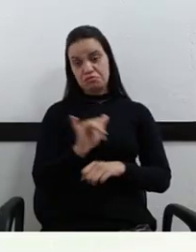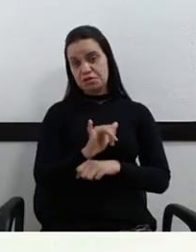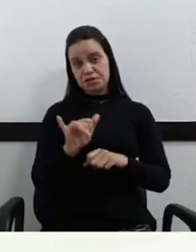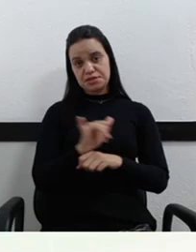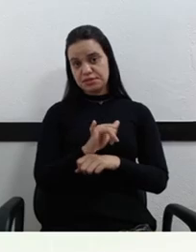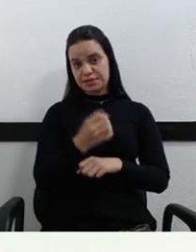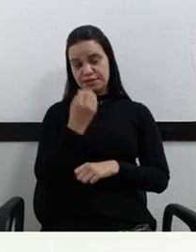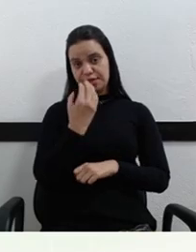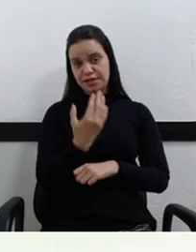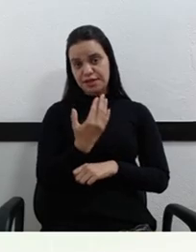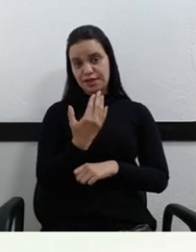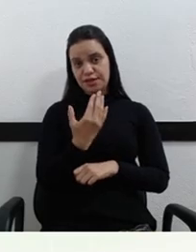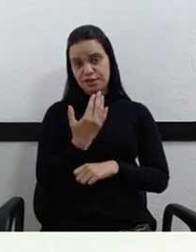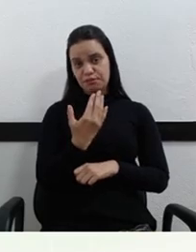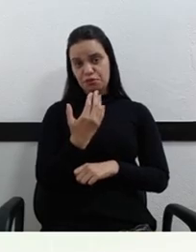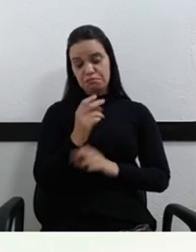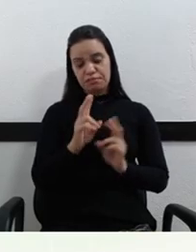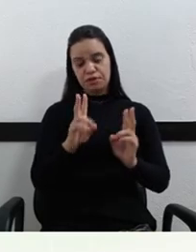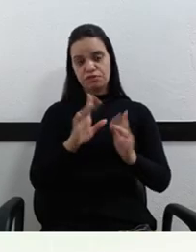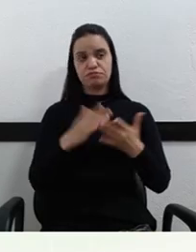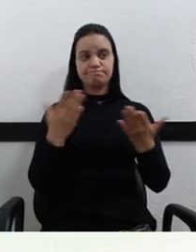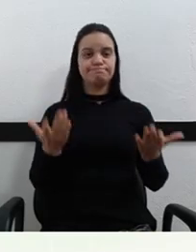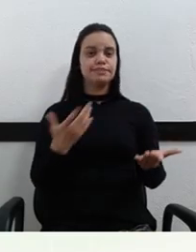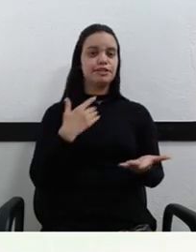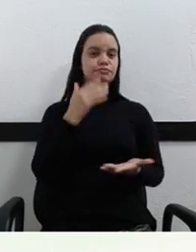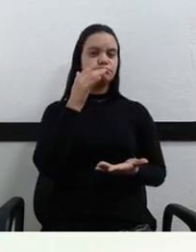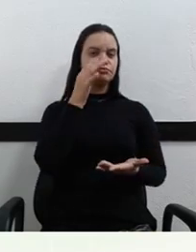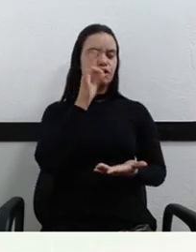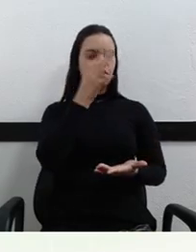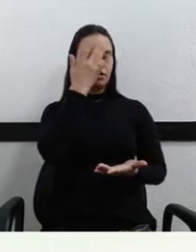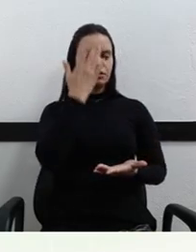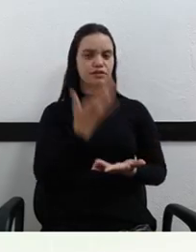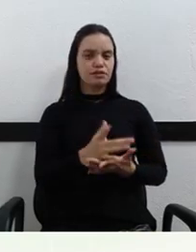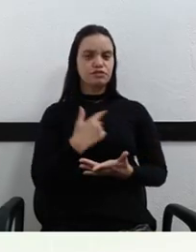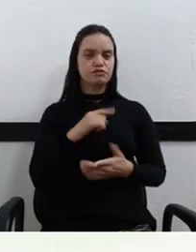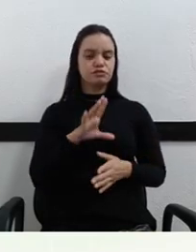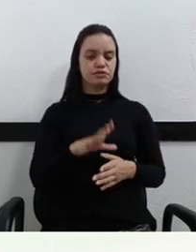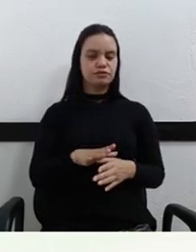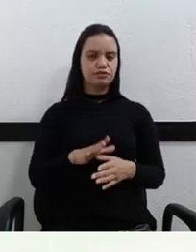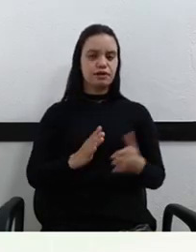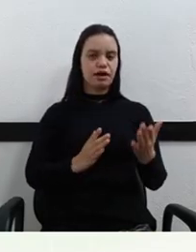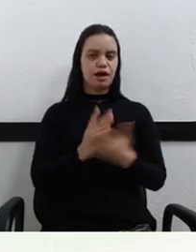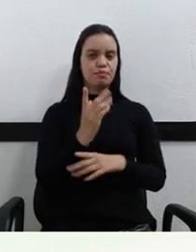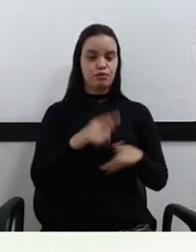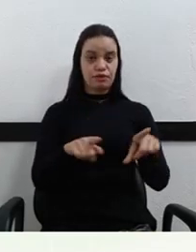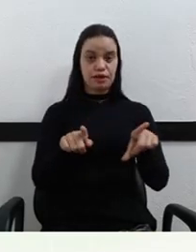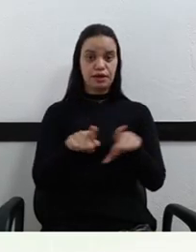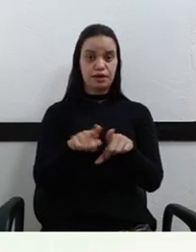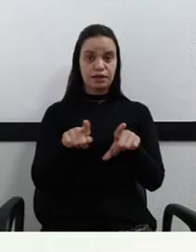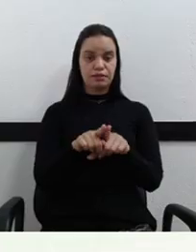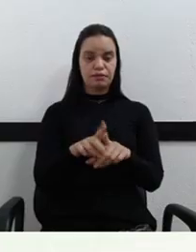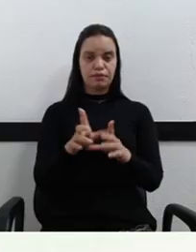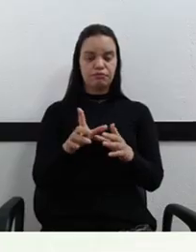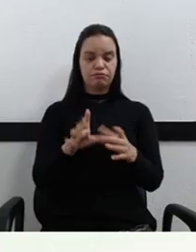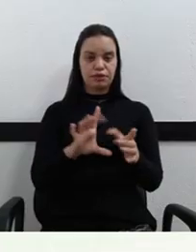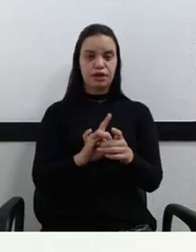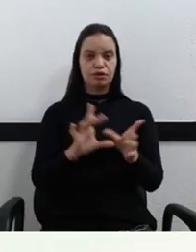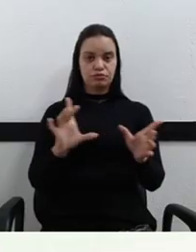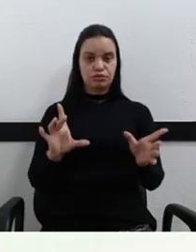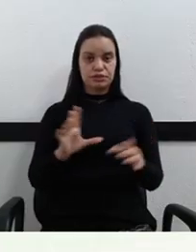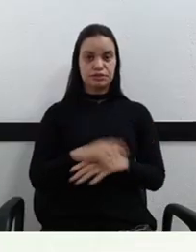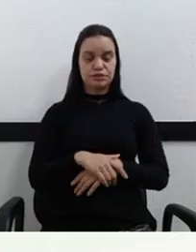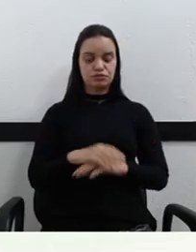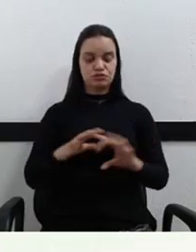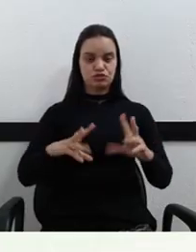para a gente seguir por aqui. Então, eu acredito que o ideal é a gente aprovar também a autorização para o indeferimento de